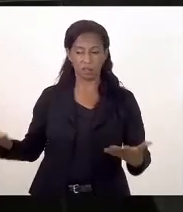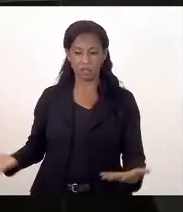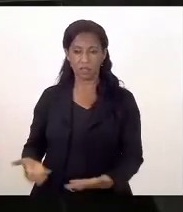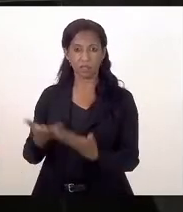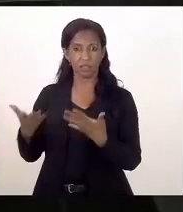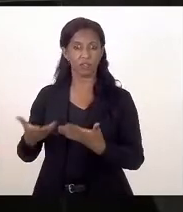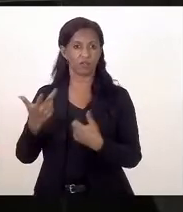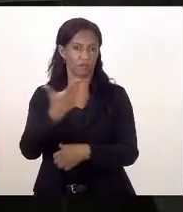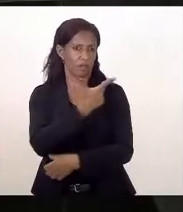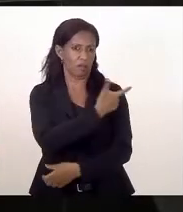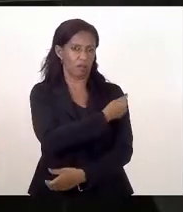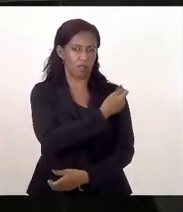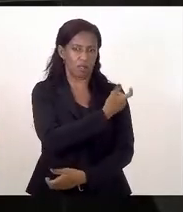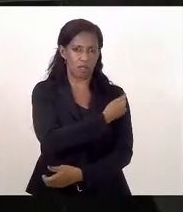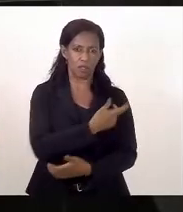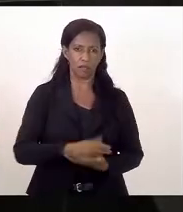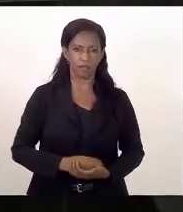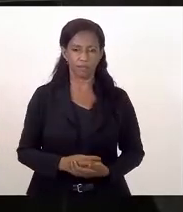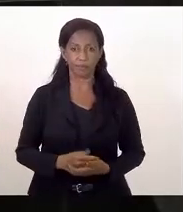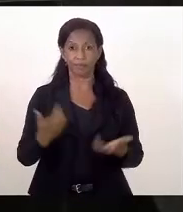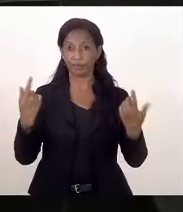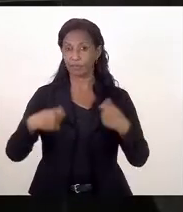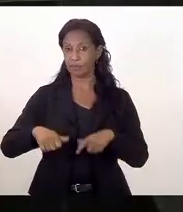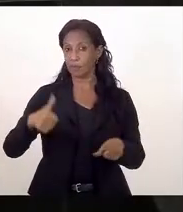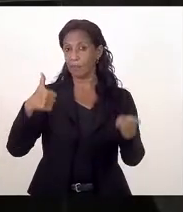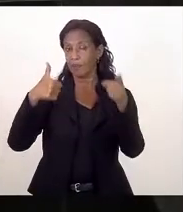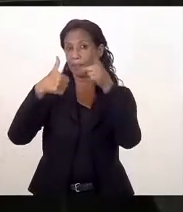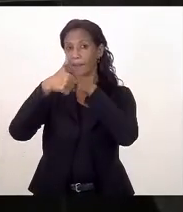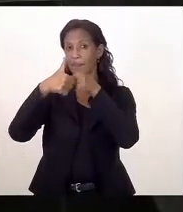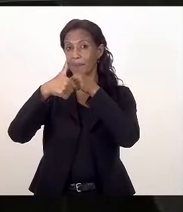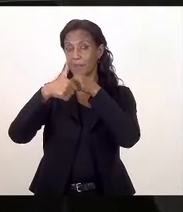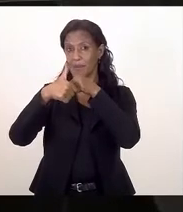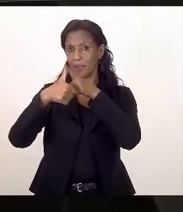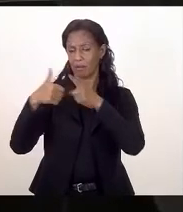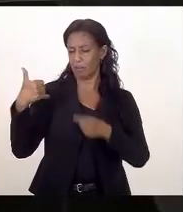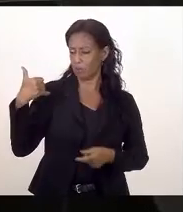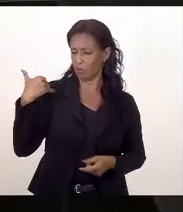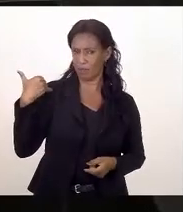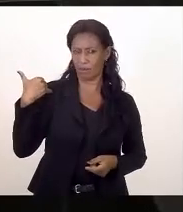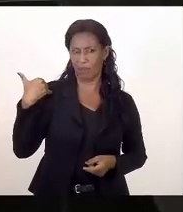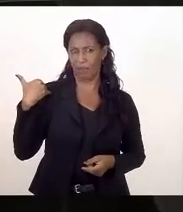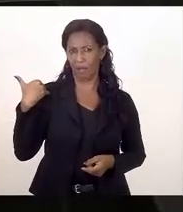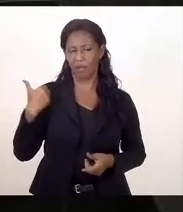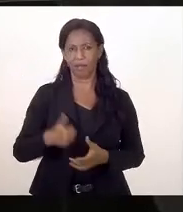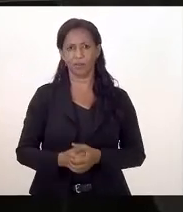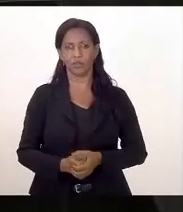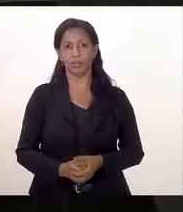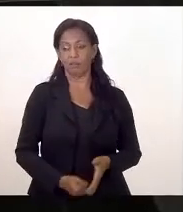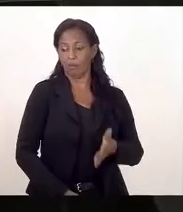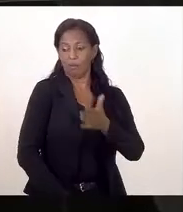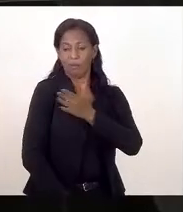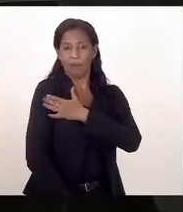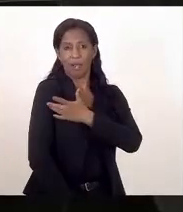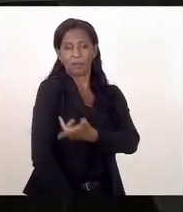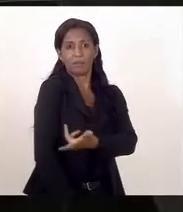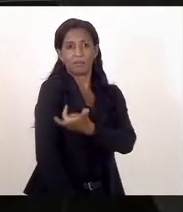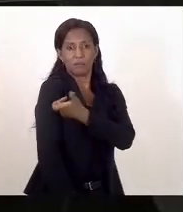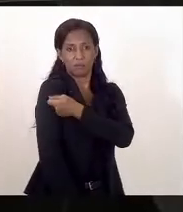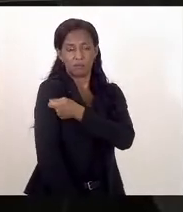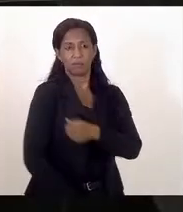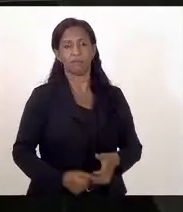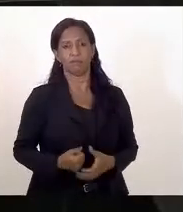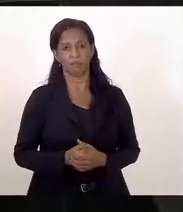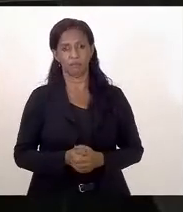vacinação, deveria ter sido o primeiro na sua faixa etária a dar o braço para ser vacinado.